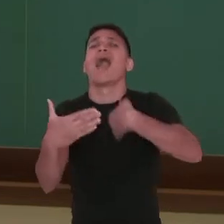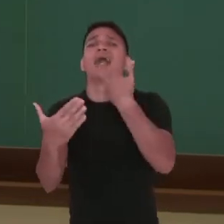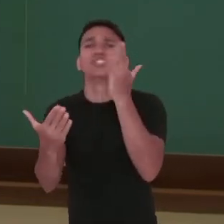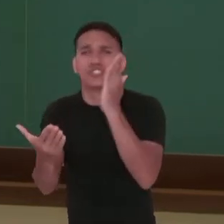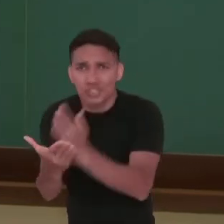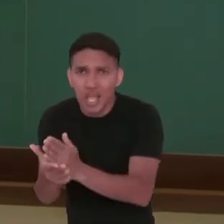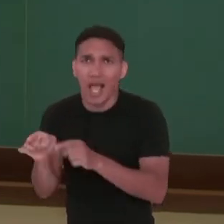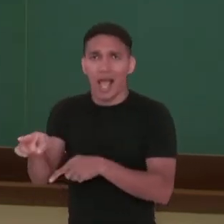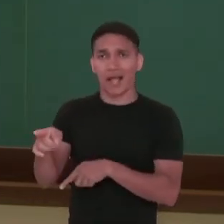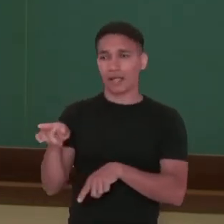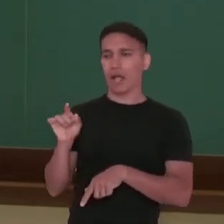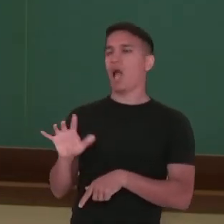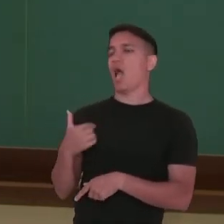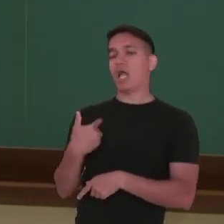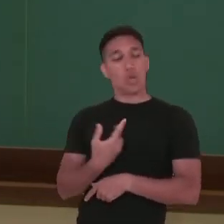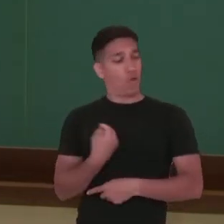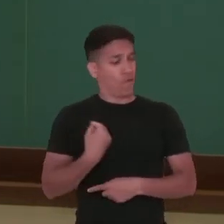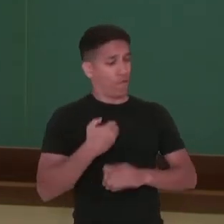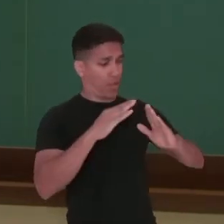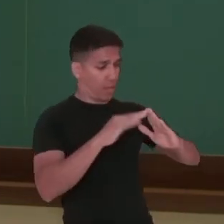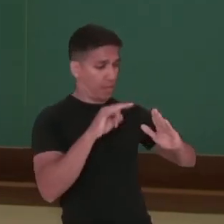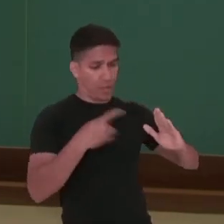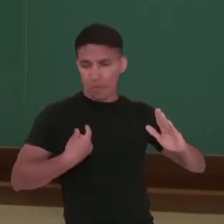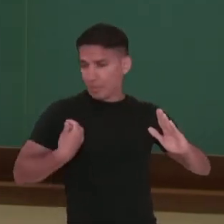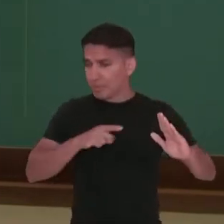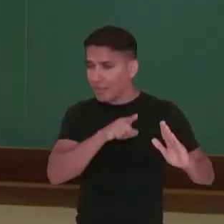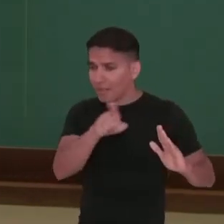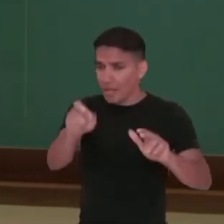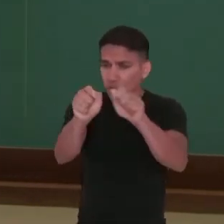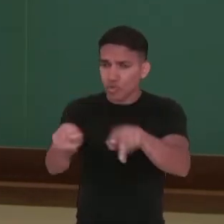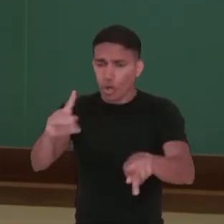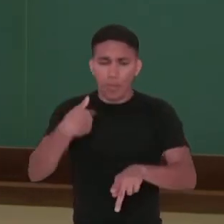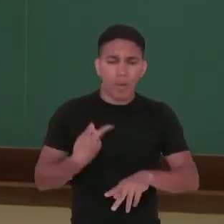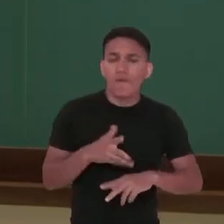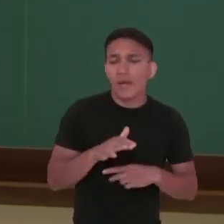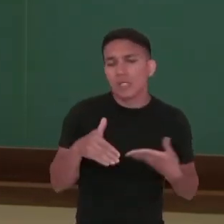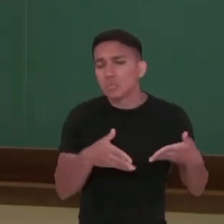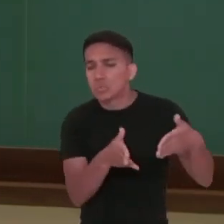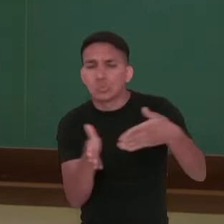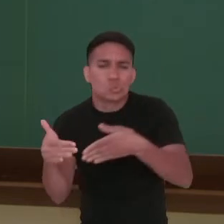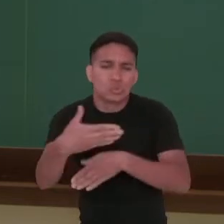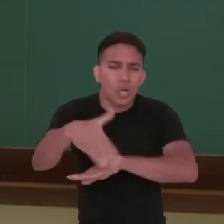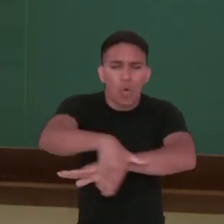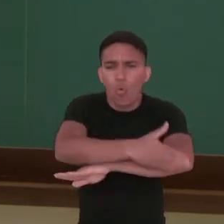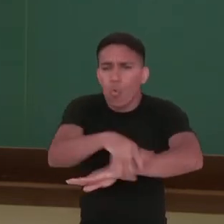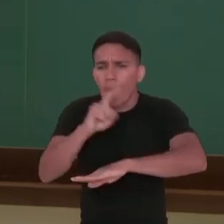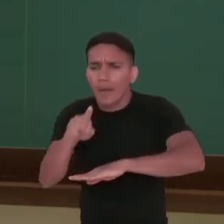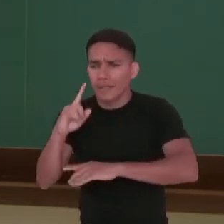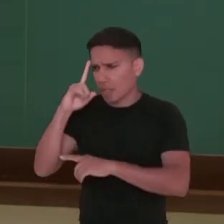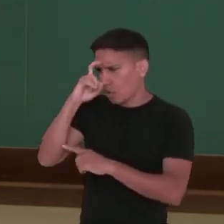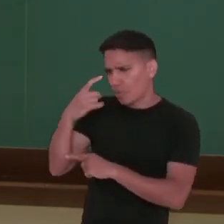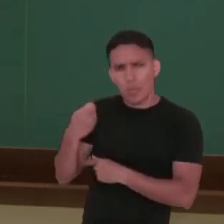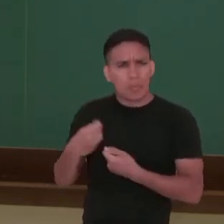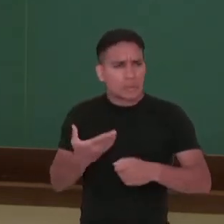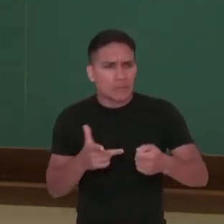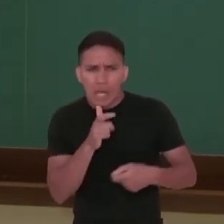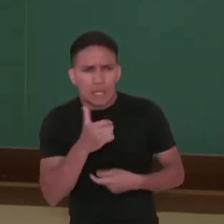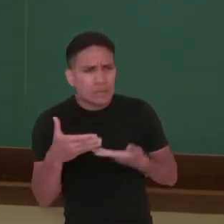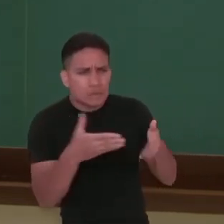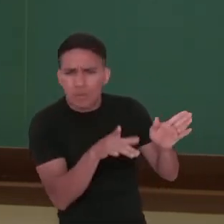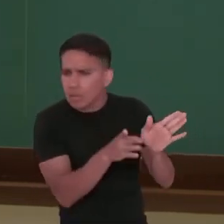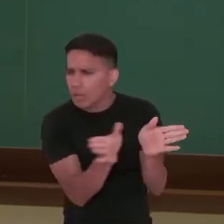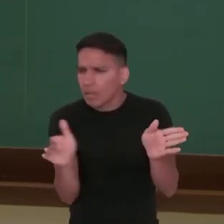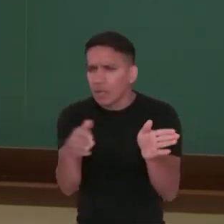Ah, eu moro aqui e eu preciso ir lá no shopping. Ah, então eu vou atravessar essa rua, vou passar pelo hospital, não preciso atravessar o rio, vou lá,